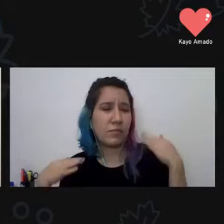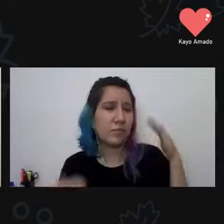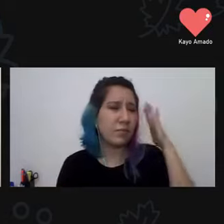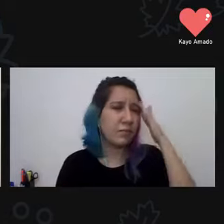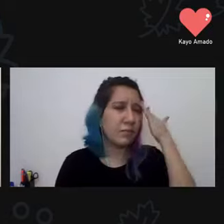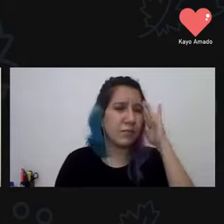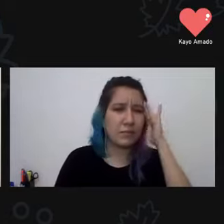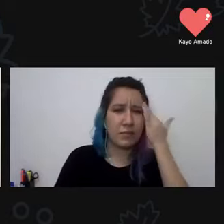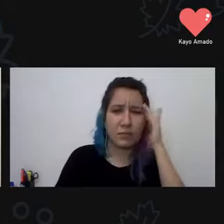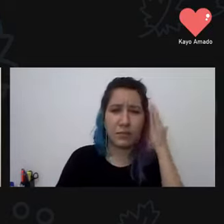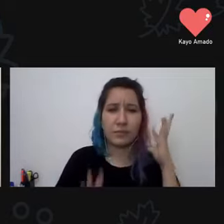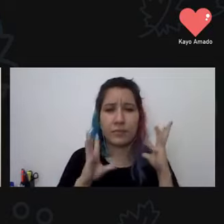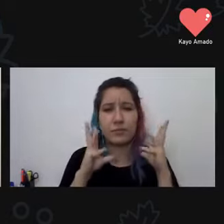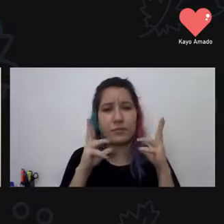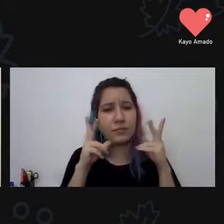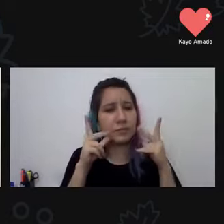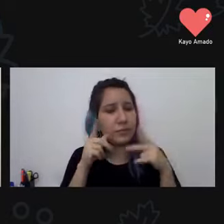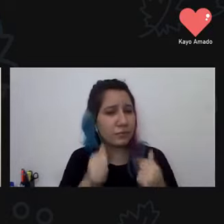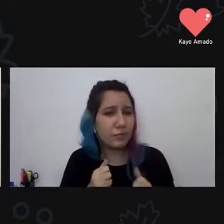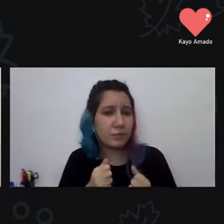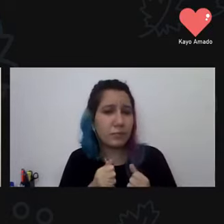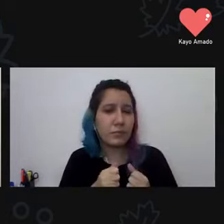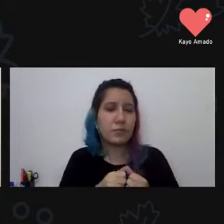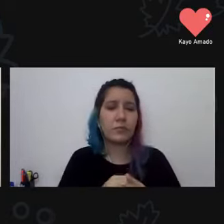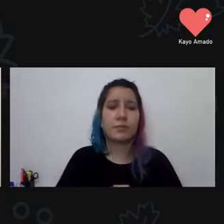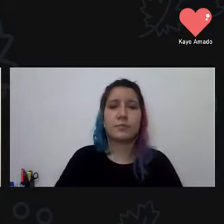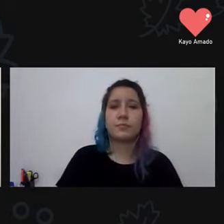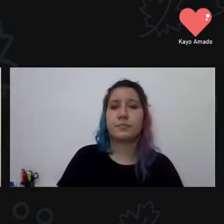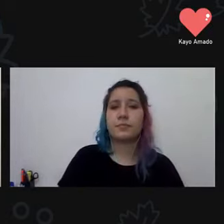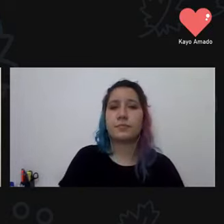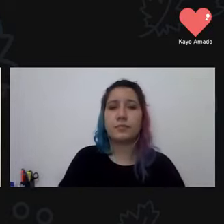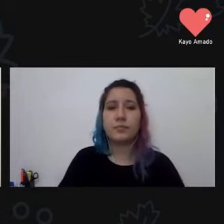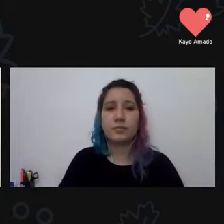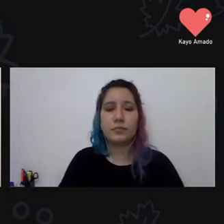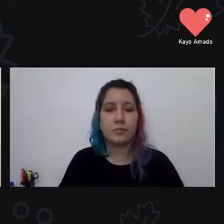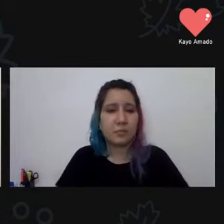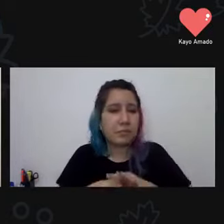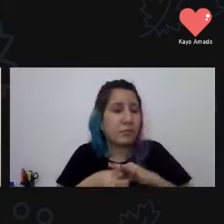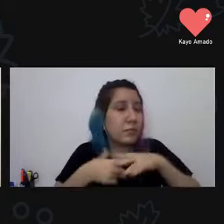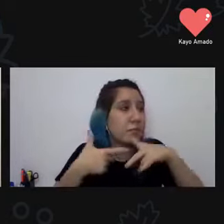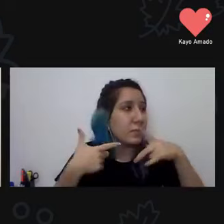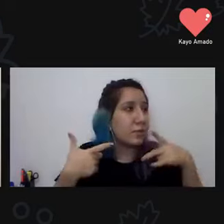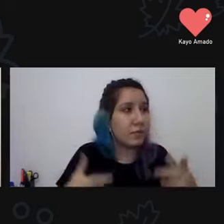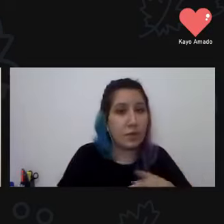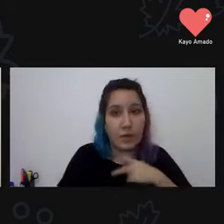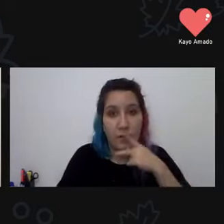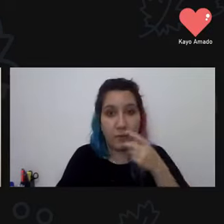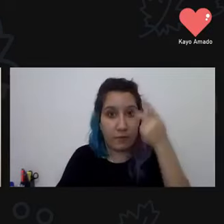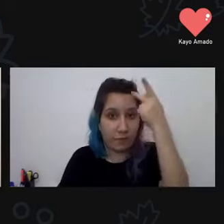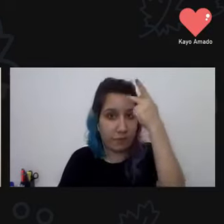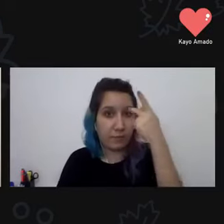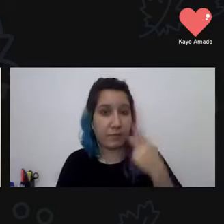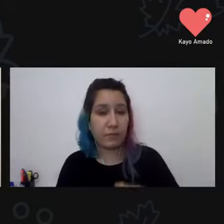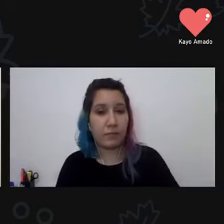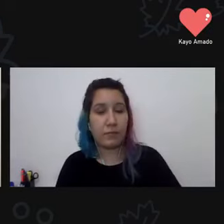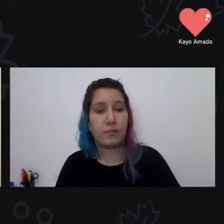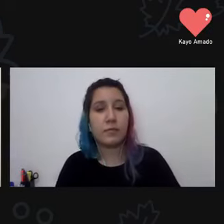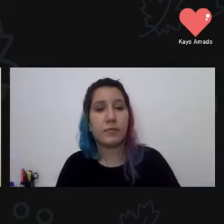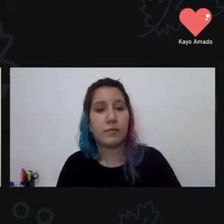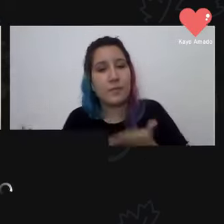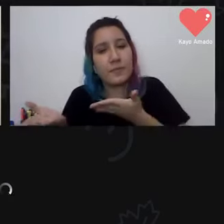caiçaras, é um grande cara, turismólogo, mas deixa ele falar por ele mesmo. Renato Marquezini,